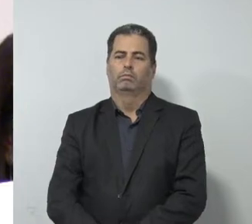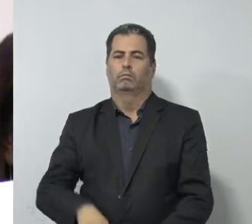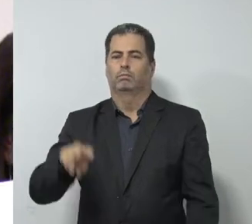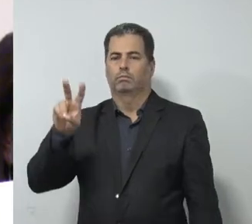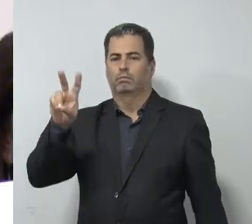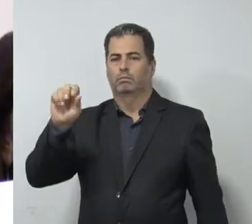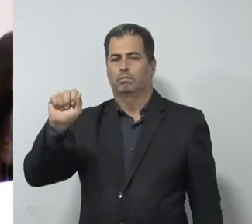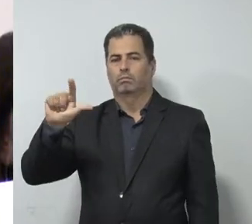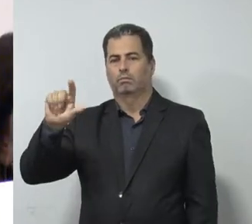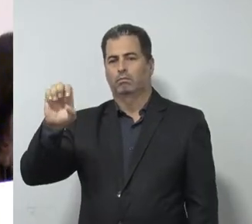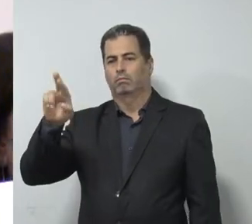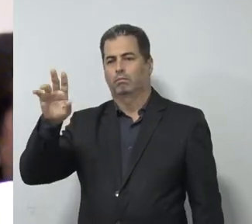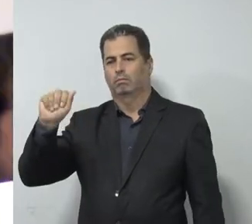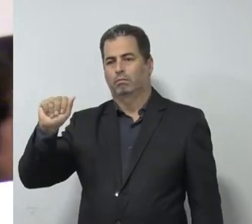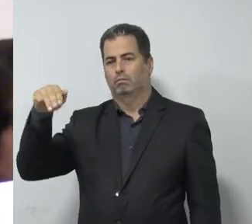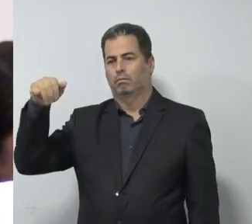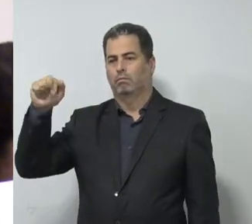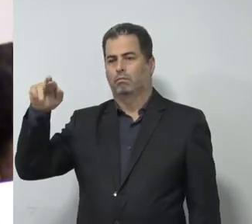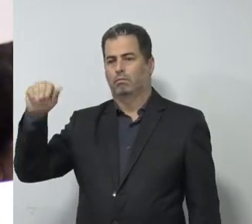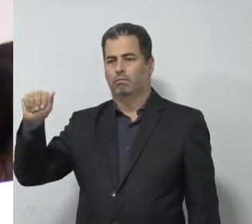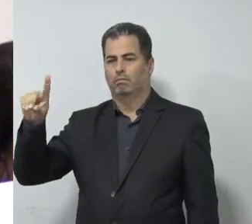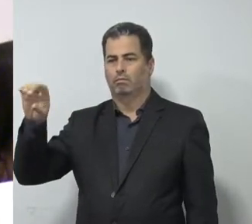Valéria Maria de Souza.